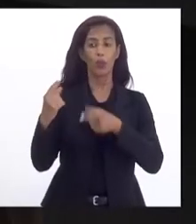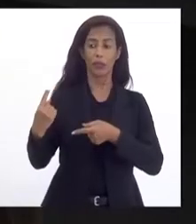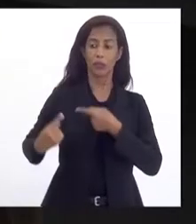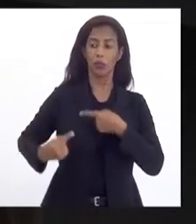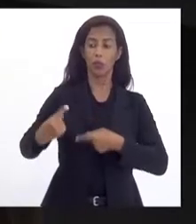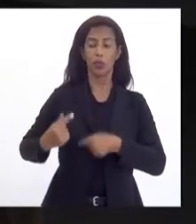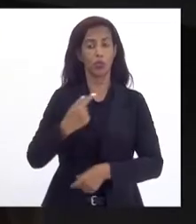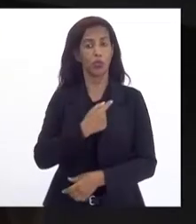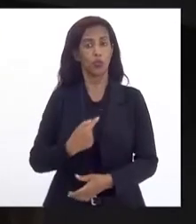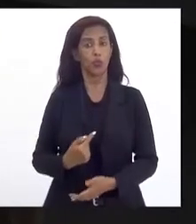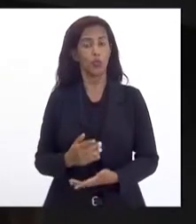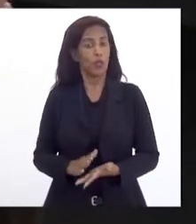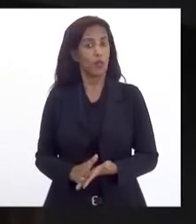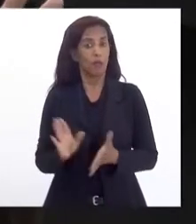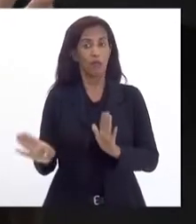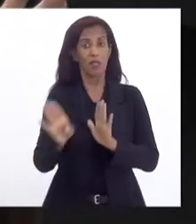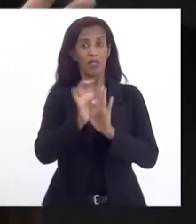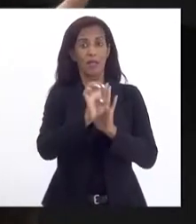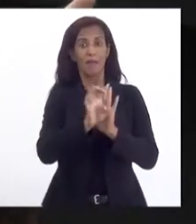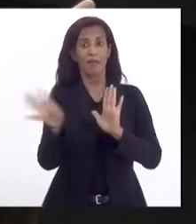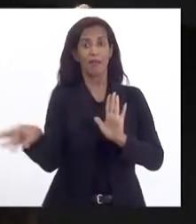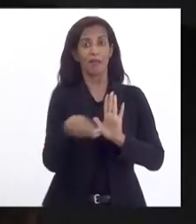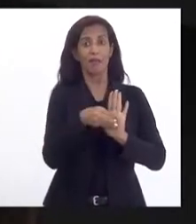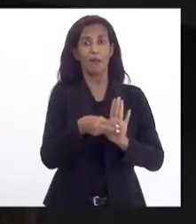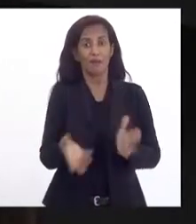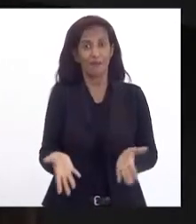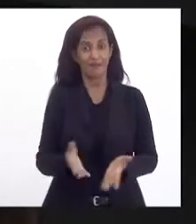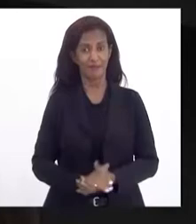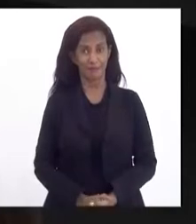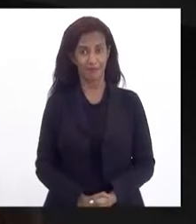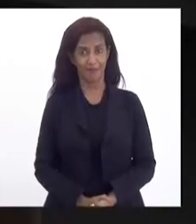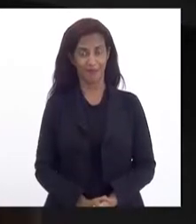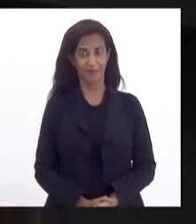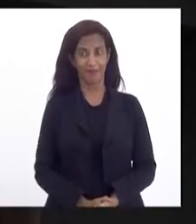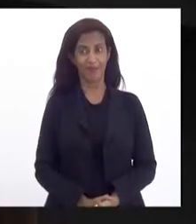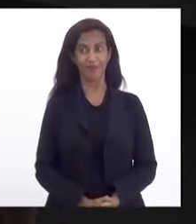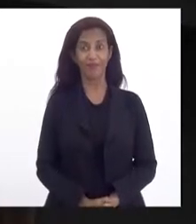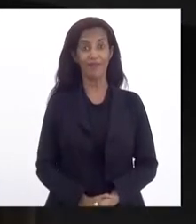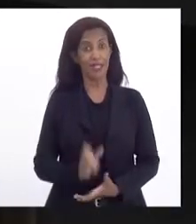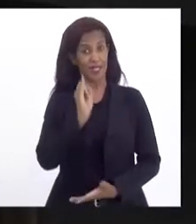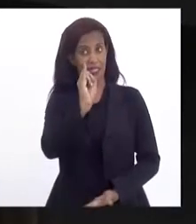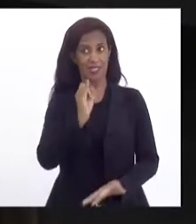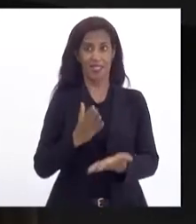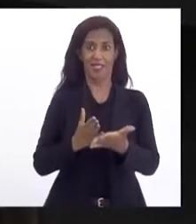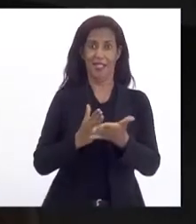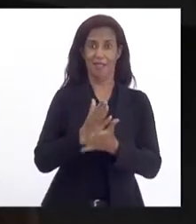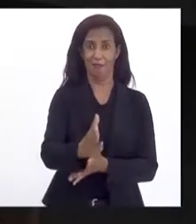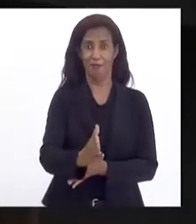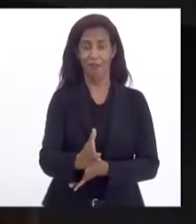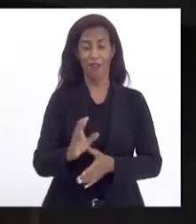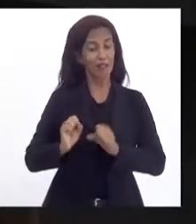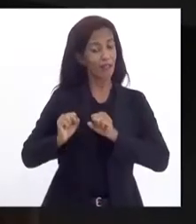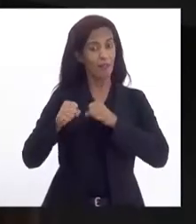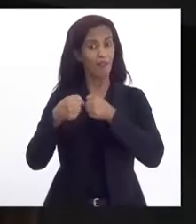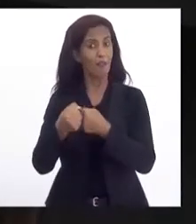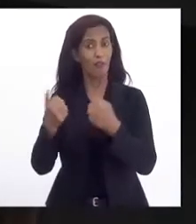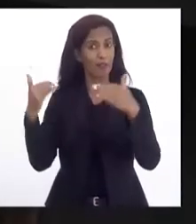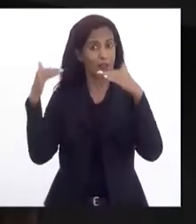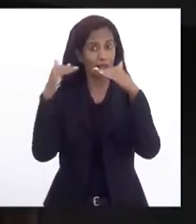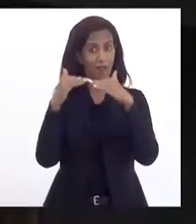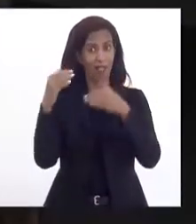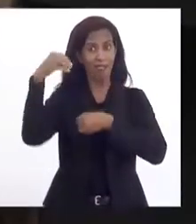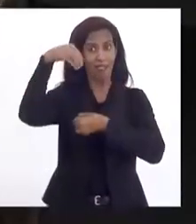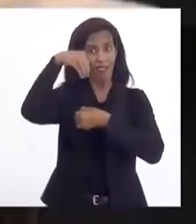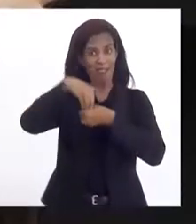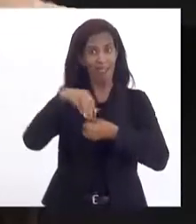política do governo. Bom, faz a emenda. Eu voto favorável. E se aprovado, tem a mesma força, mais ainda, está